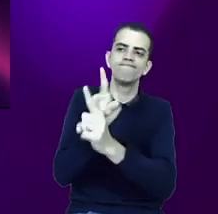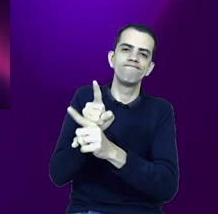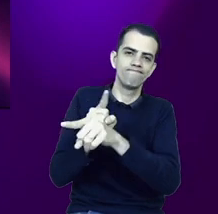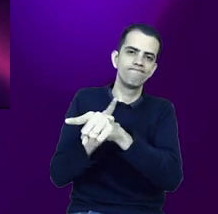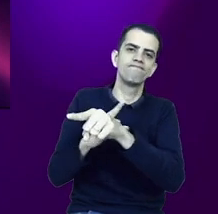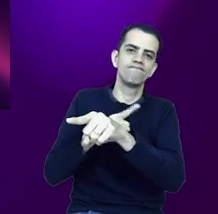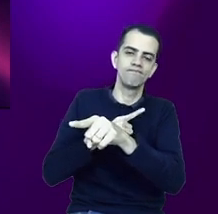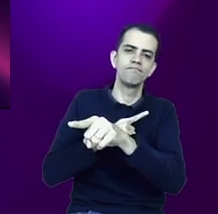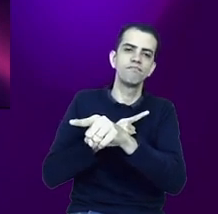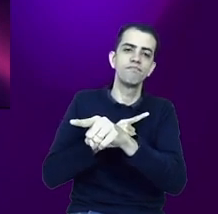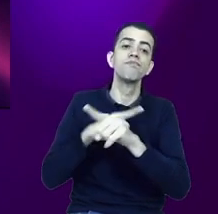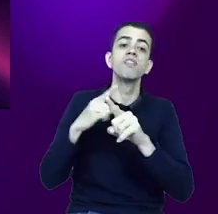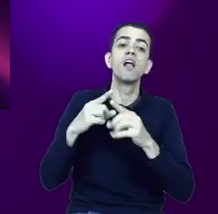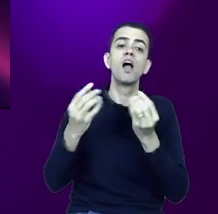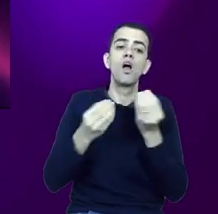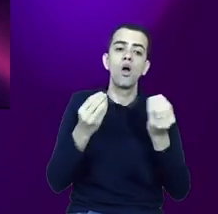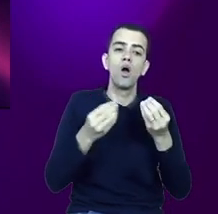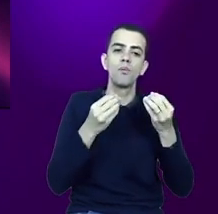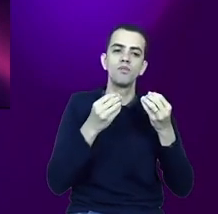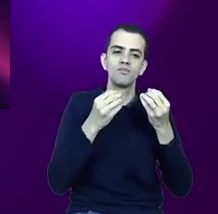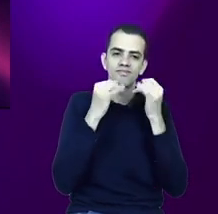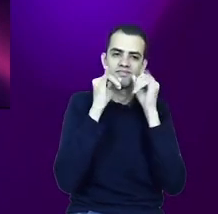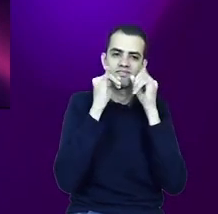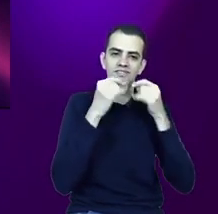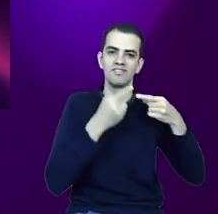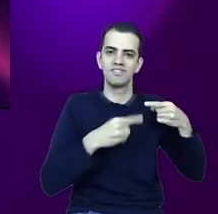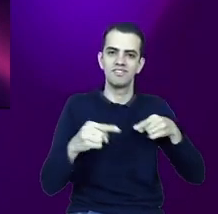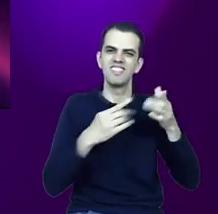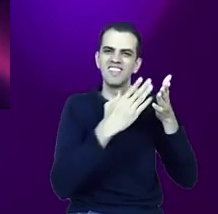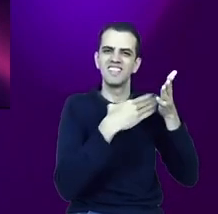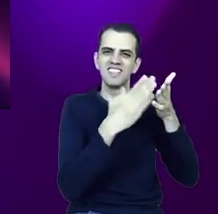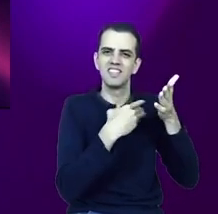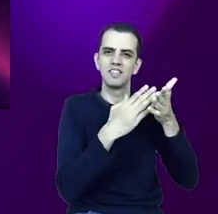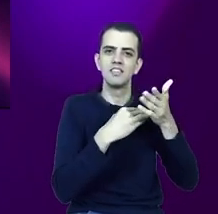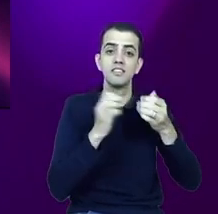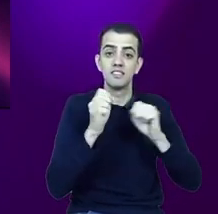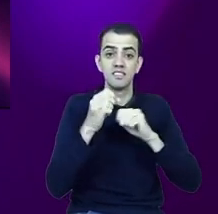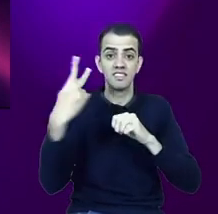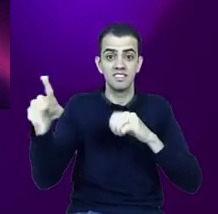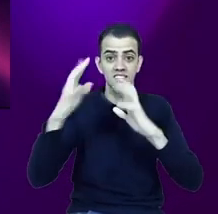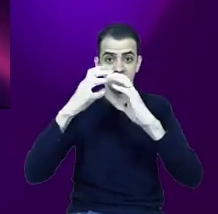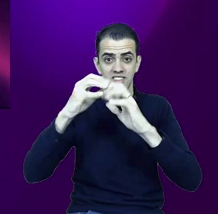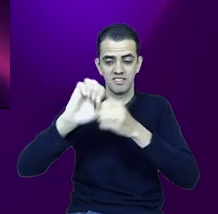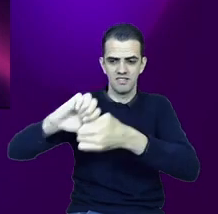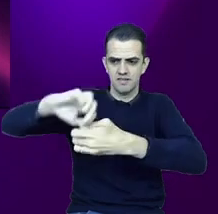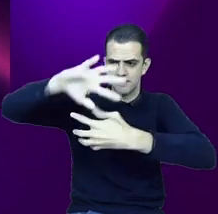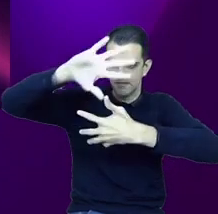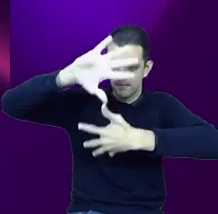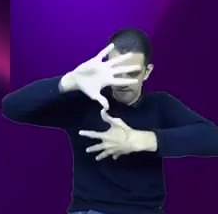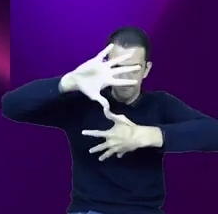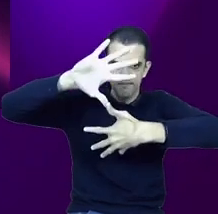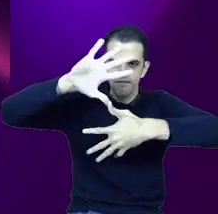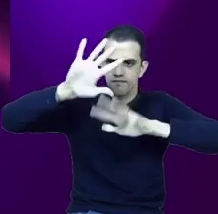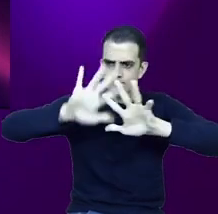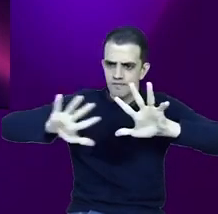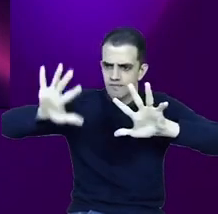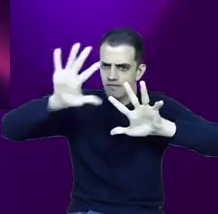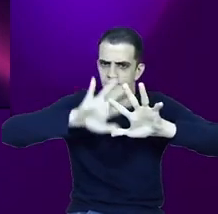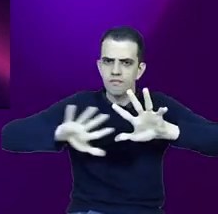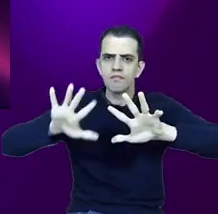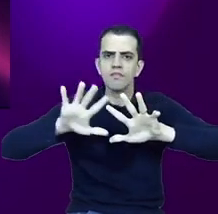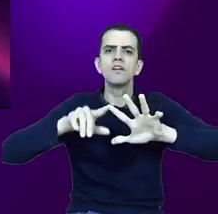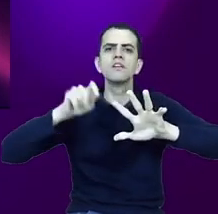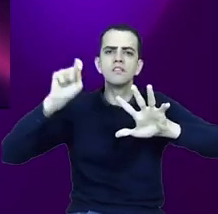a estimulação, nós temos evidência na literatura que o mapeamento cerebral ele é capaz, efetivamente,